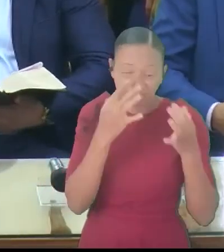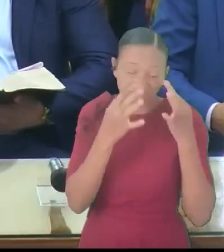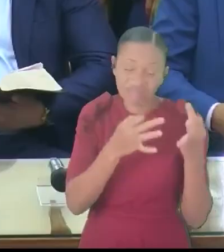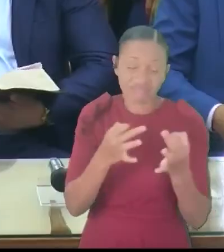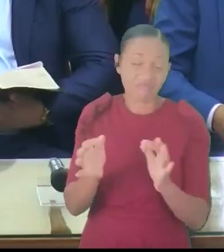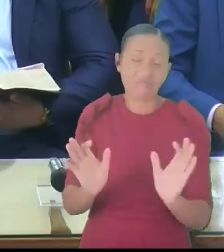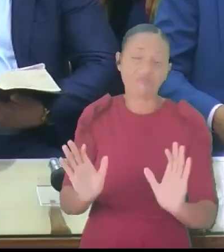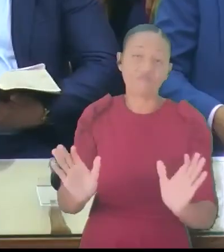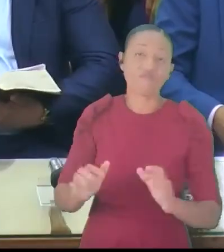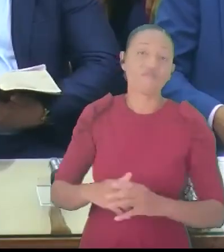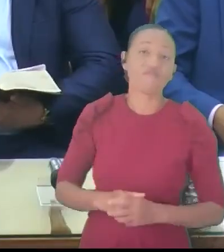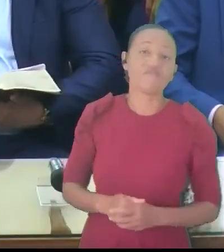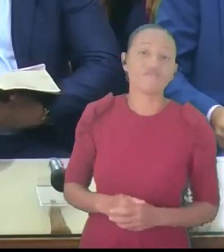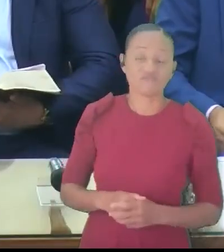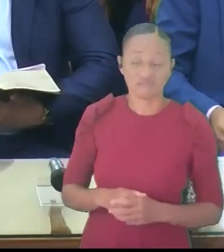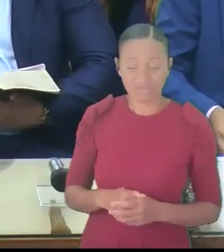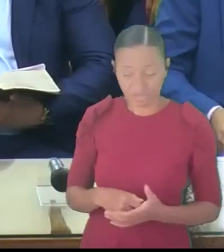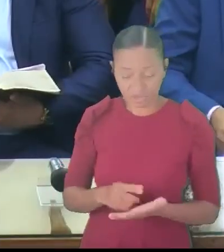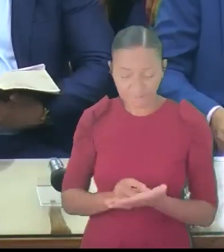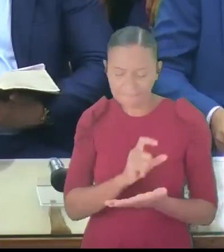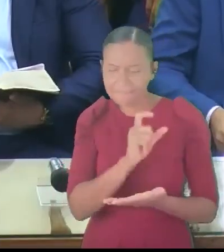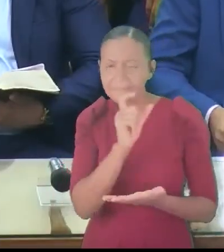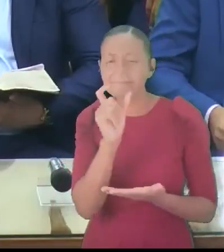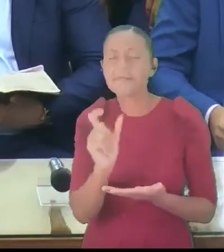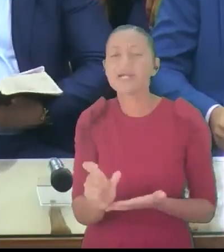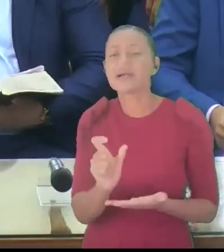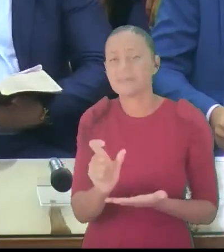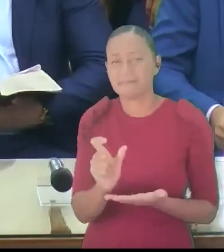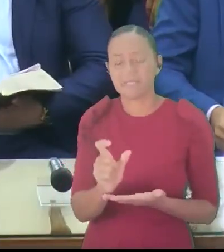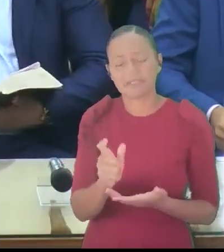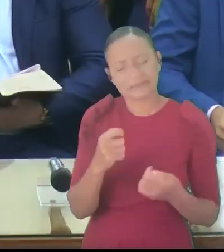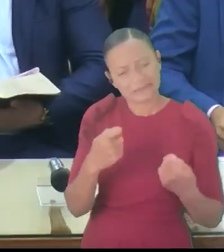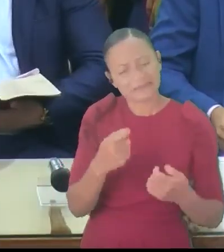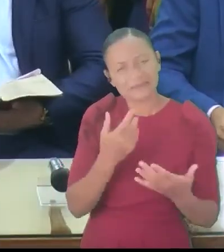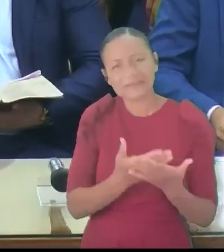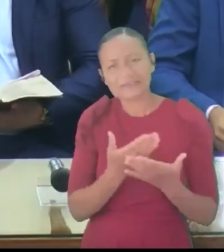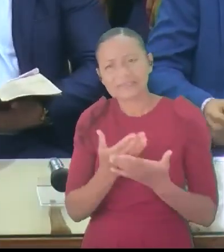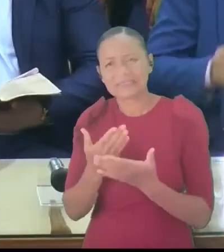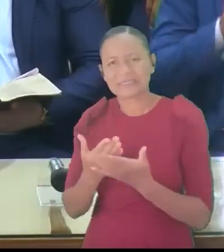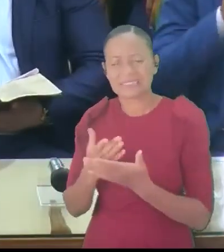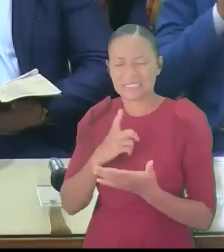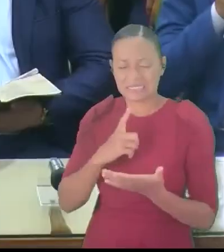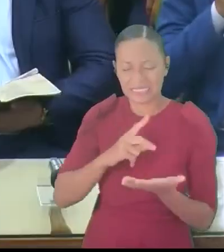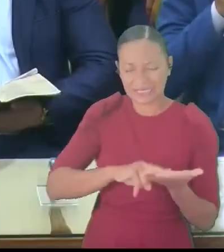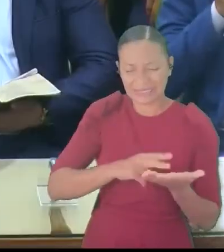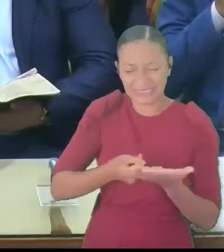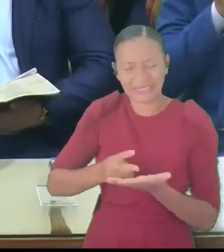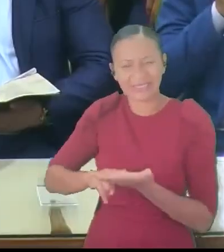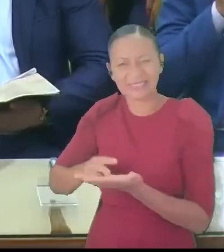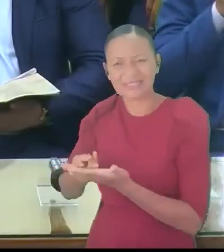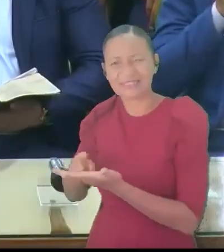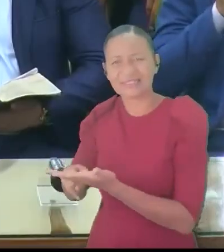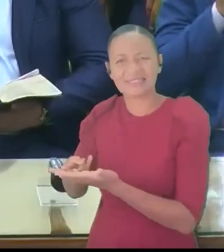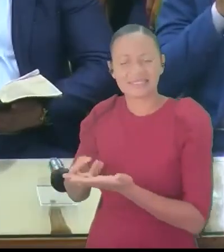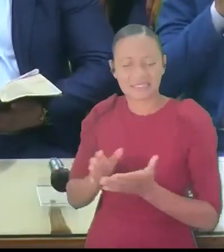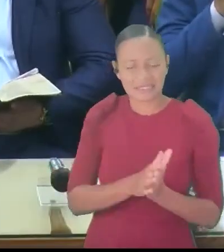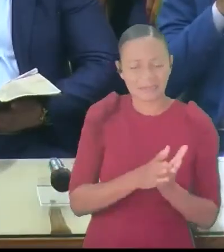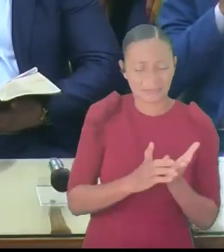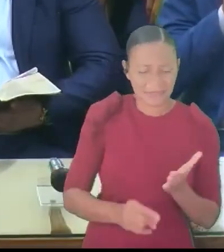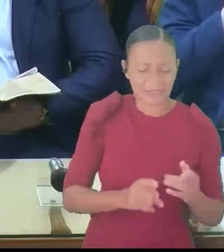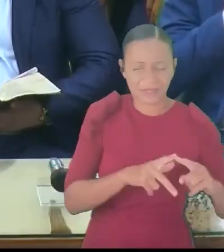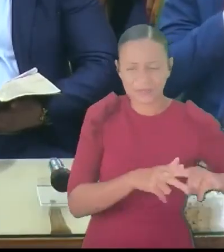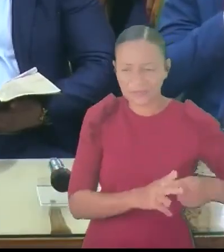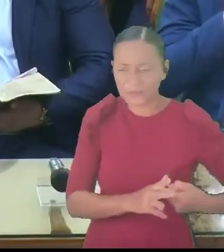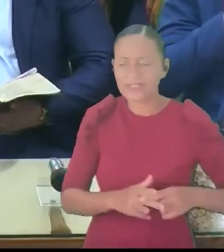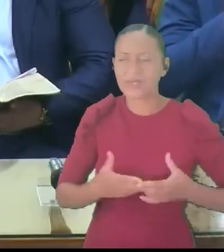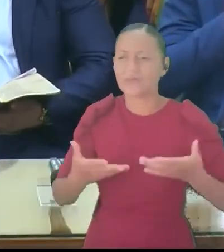ver aqui uma palavra que está aqui, que nós precisamos ver, porque está havendo muitas versões de Bíblia. Tem a corrigida, tem